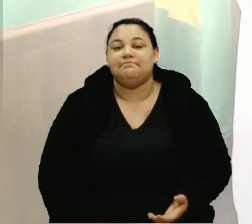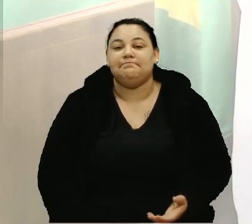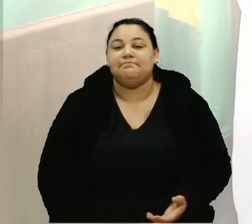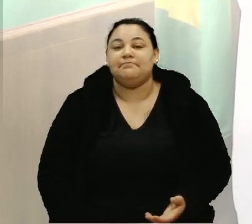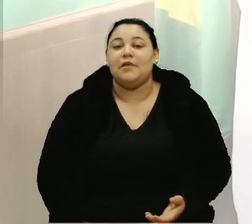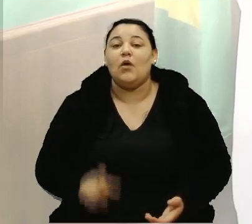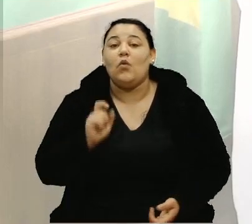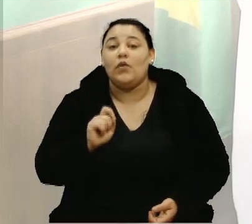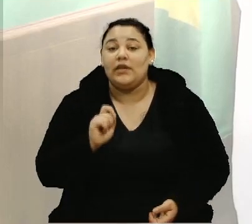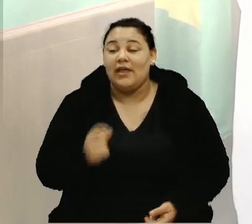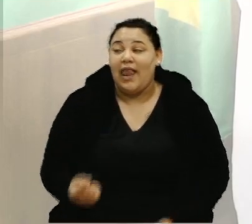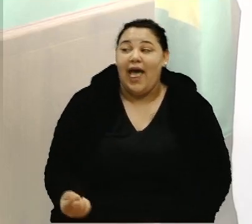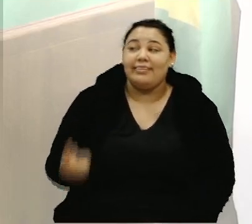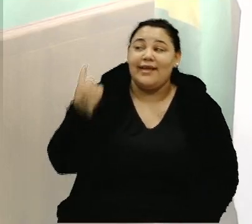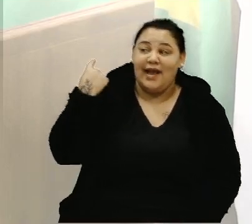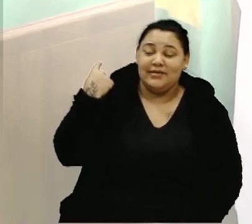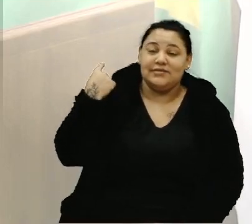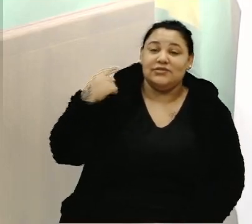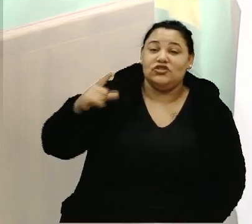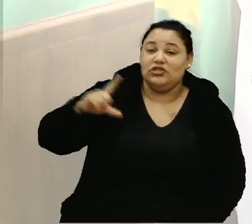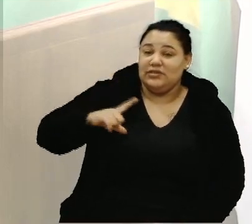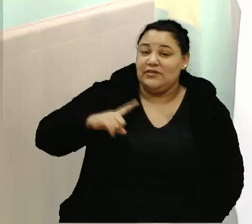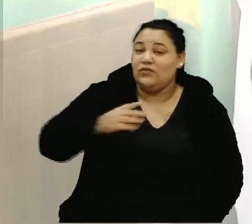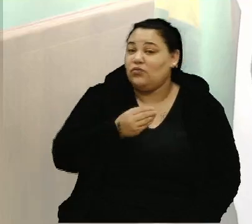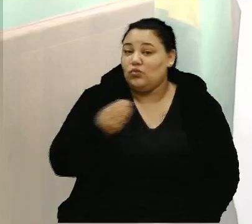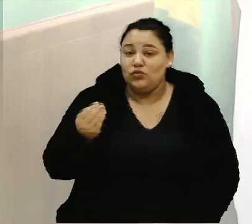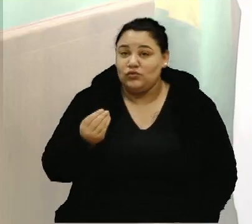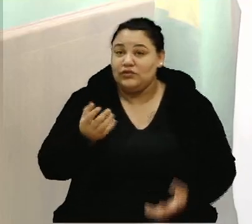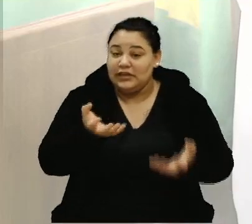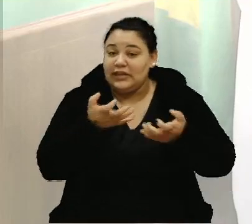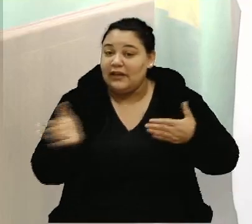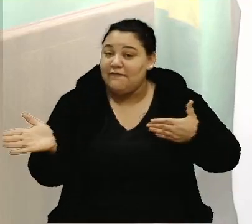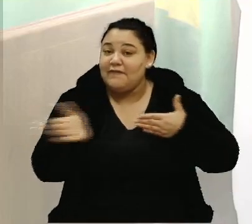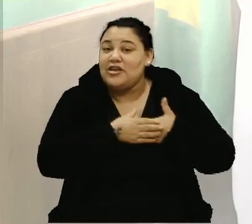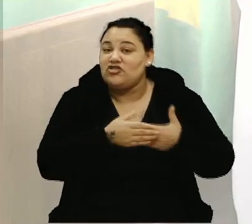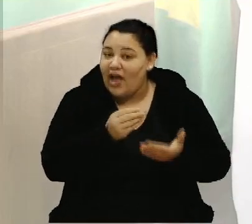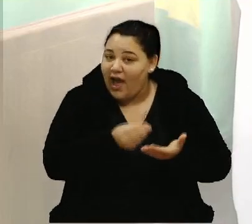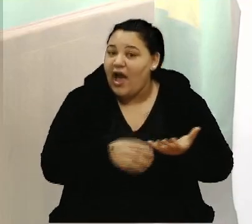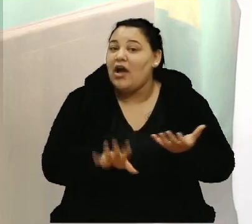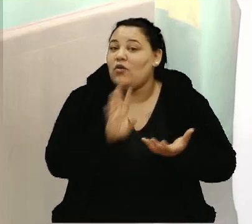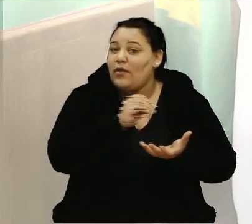O que no passado nós tivemos muitos que queriam fechar a Codeca.